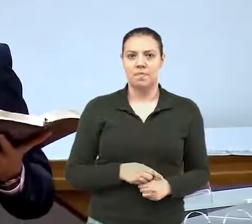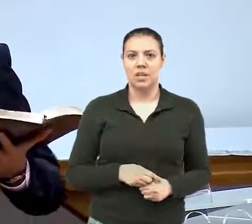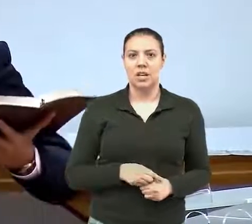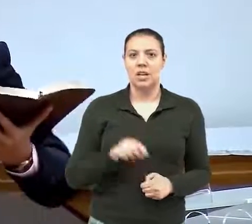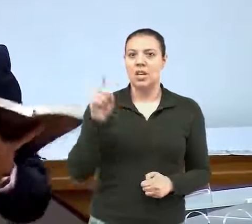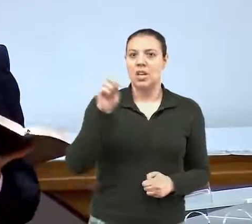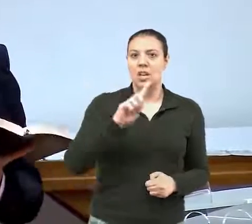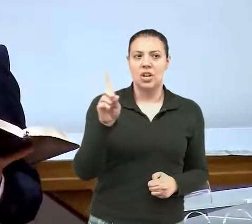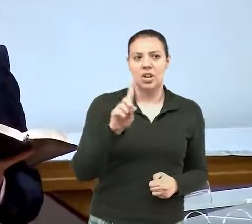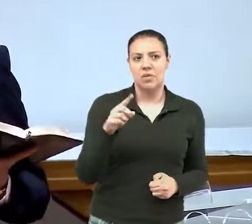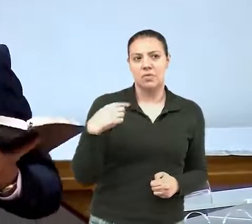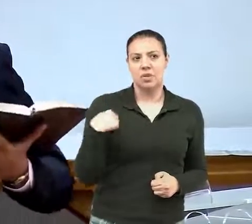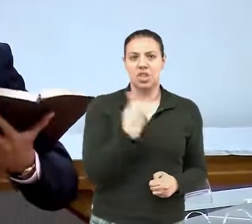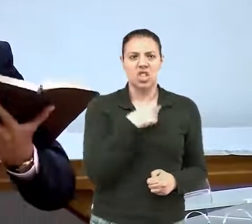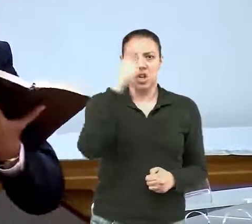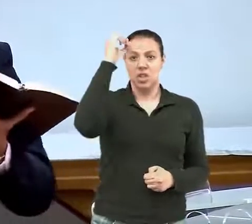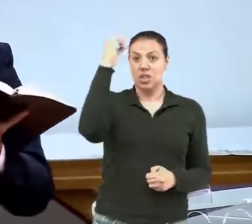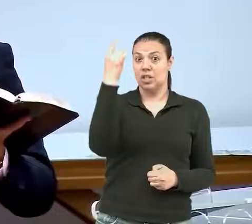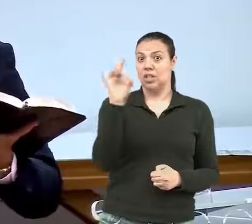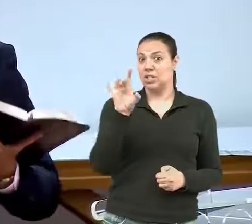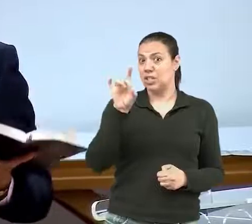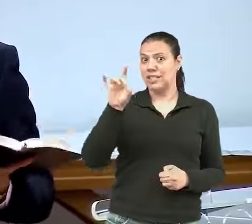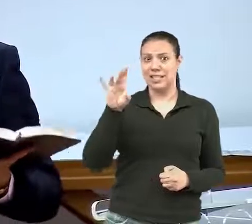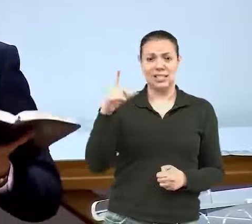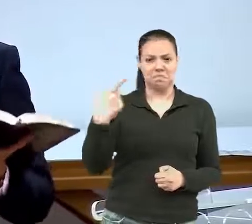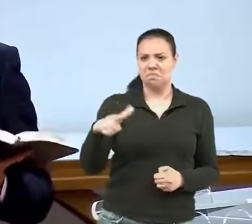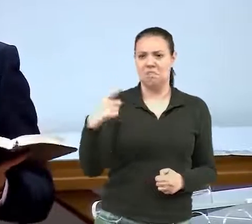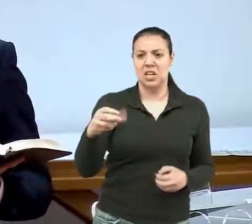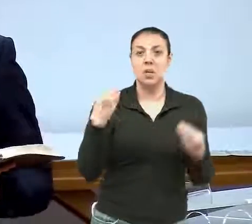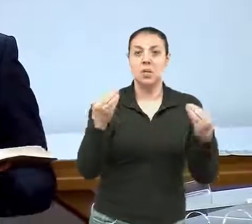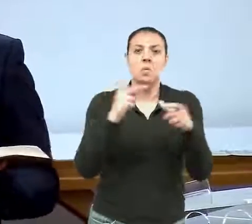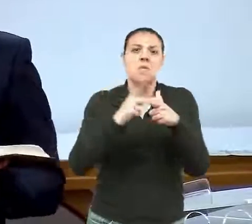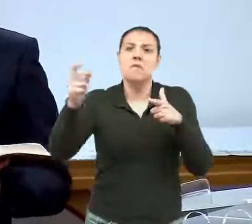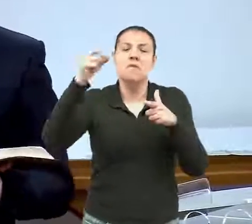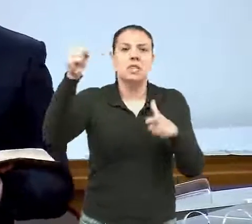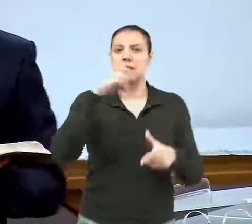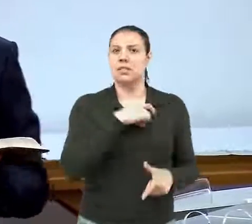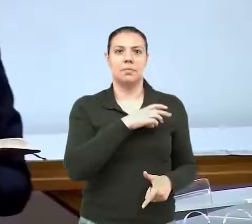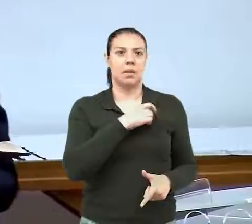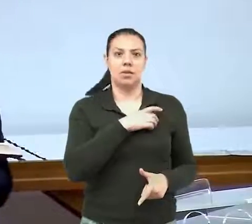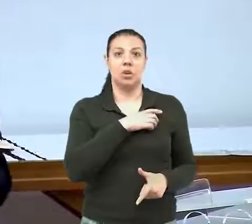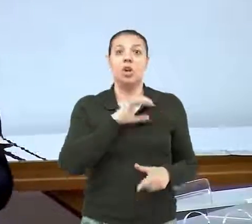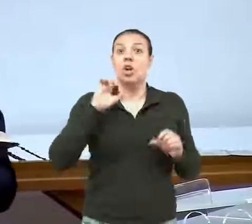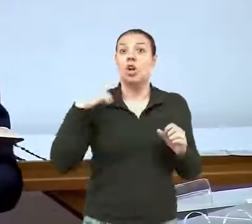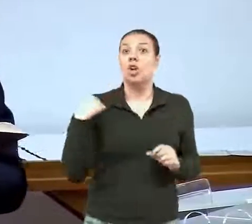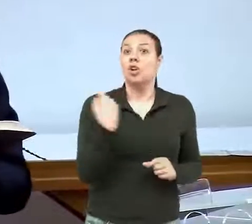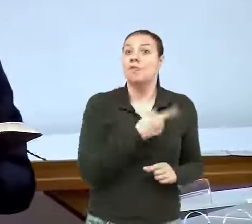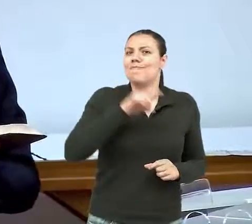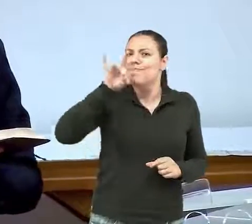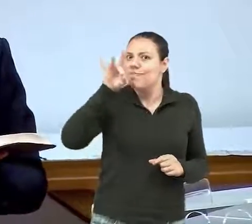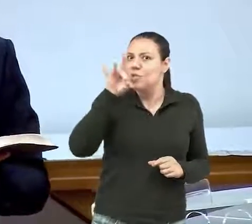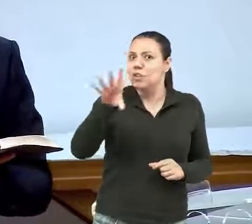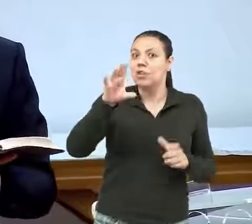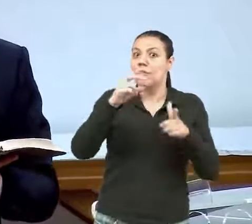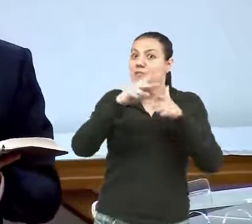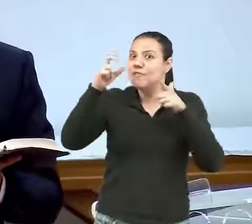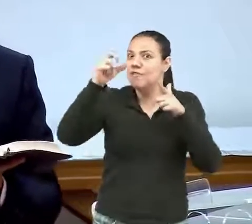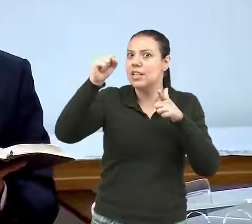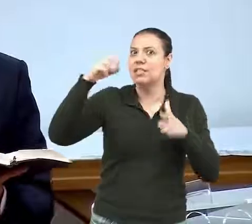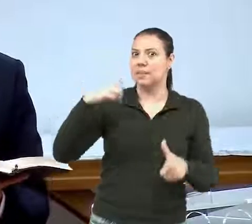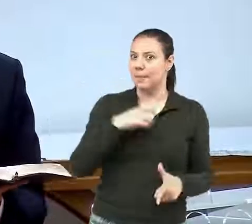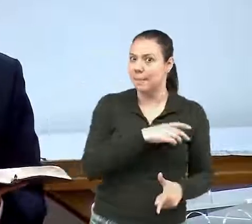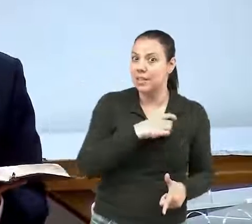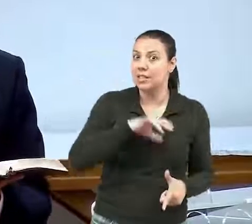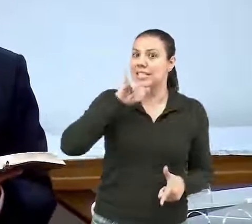medo com as nossas próprias ferramentas, com os nossos próprios recursos. Nós só conseguimos triunfar sobre o medo quando nós